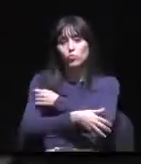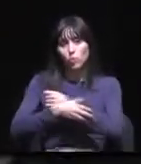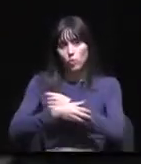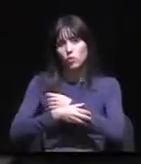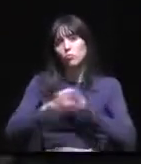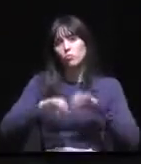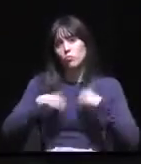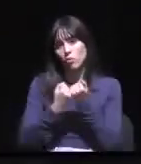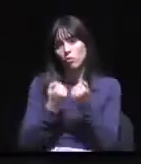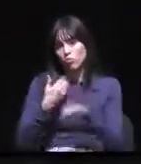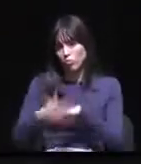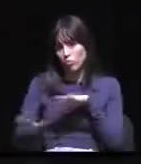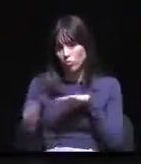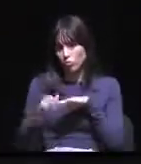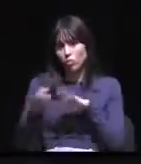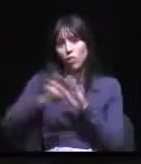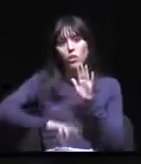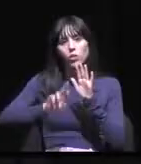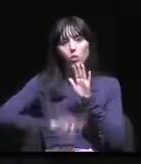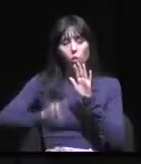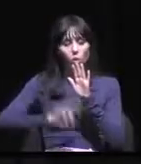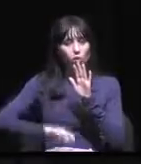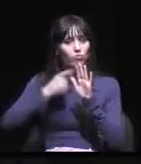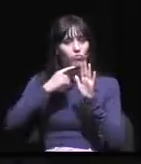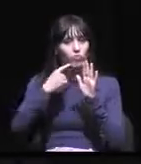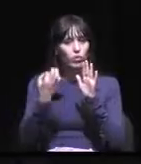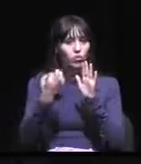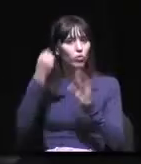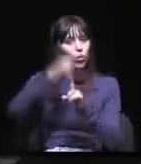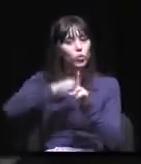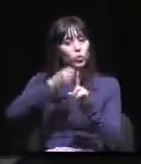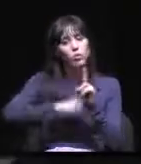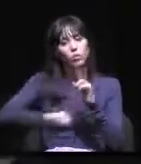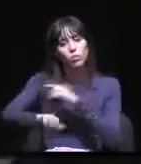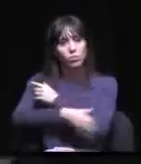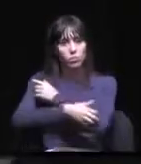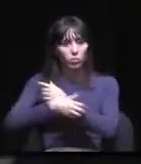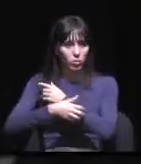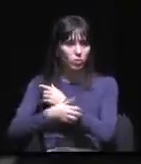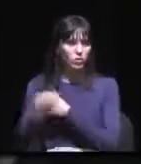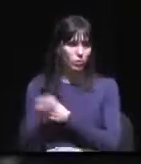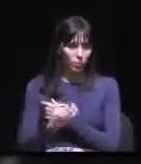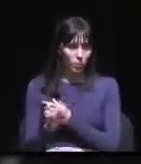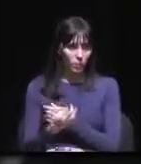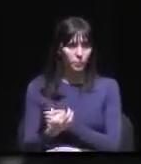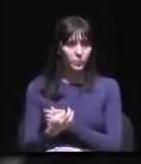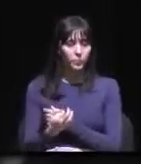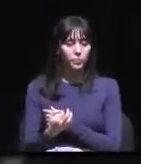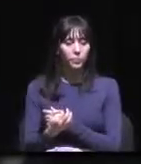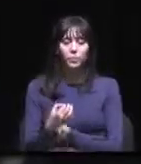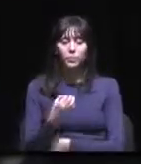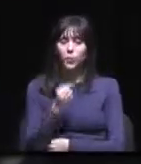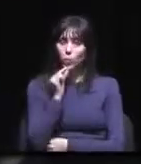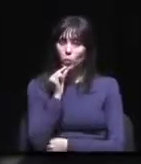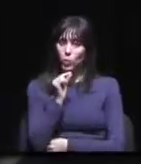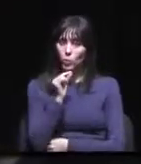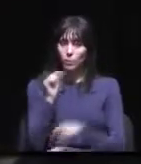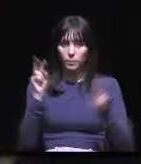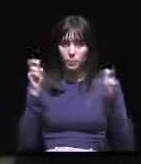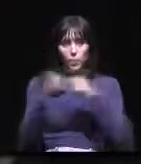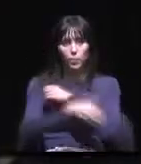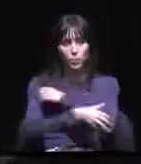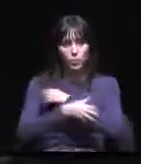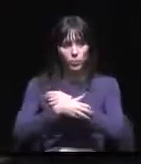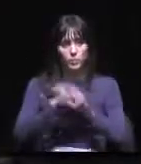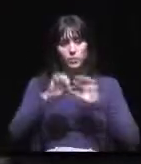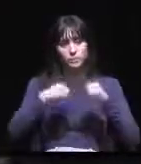exclusão social, de acordo com o relatório do Observatório Nacional de Luta contra a Pobreza, de nome Pobreza e Exclusão Social em